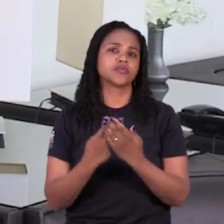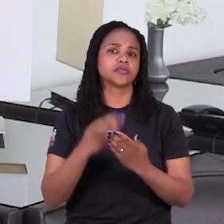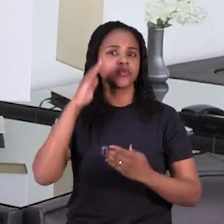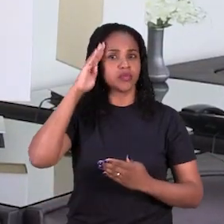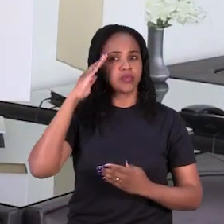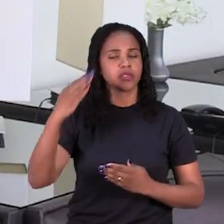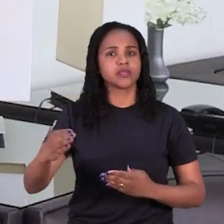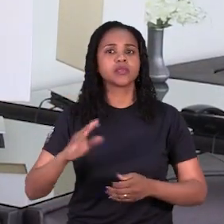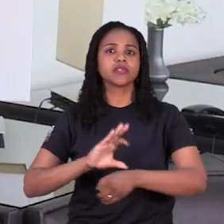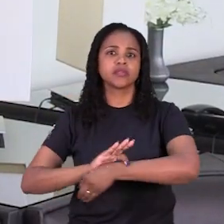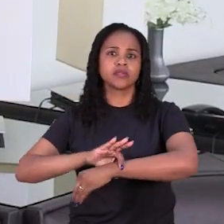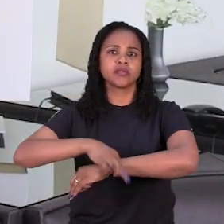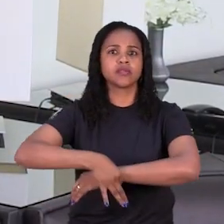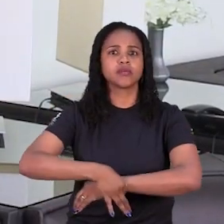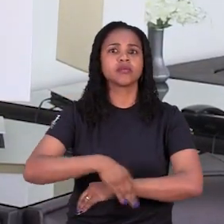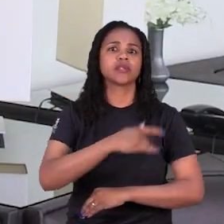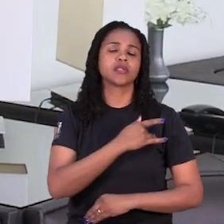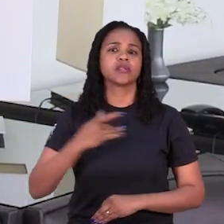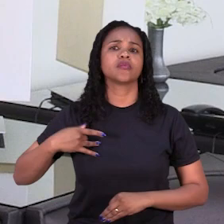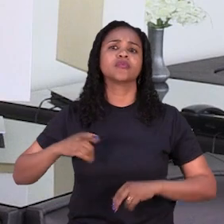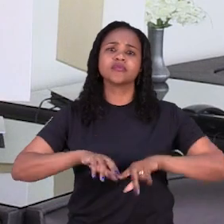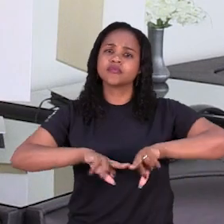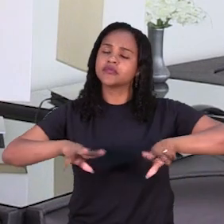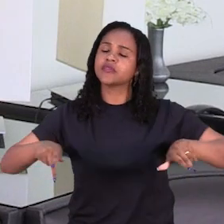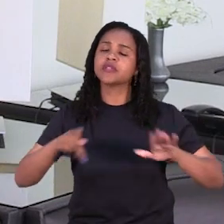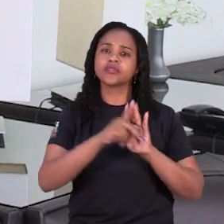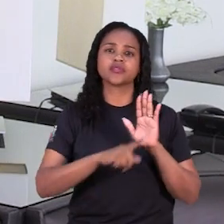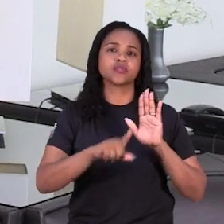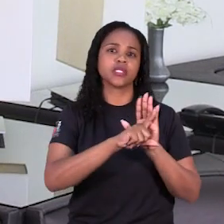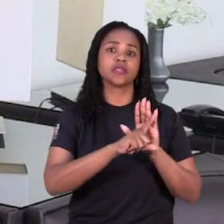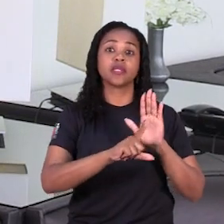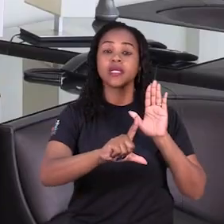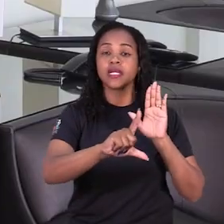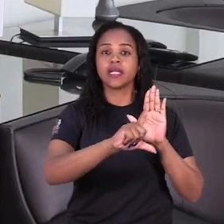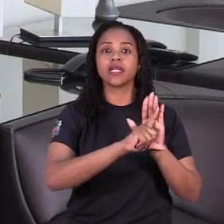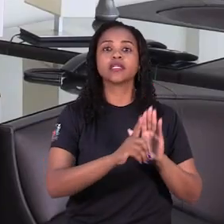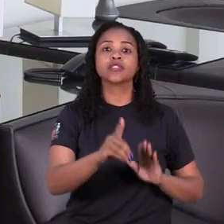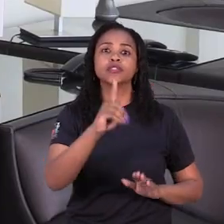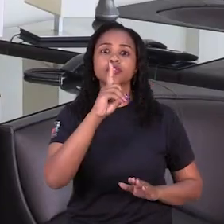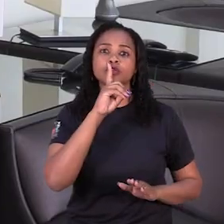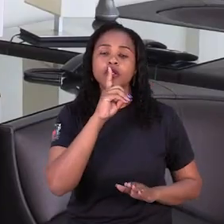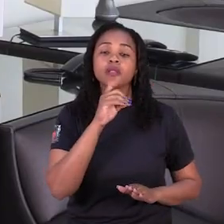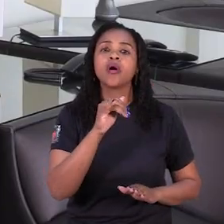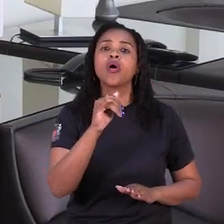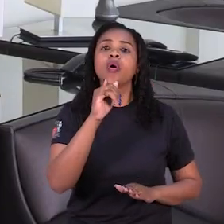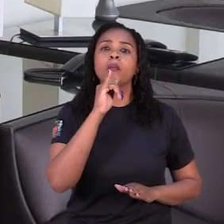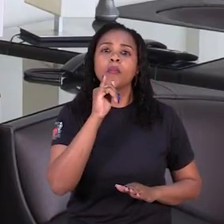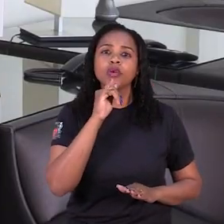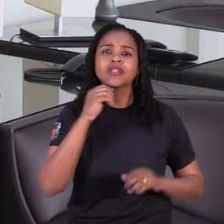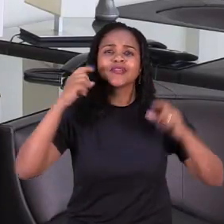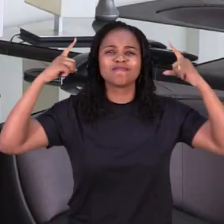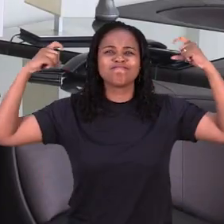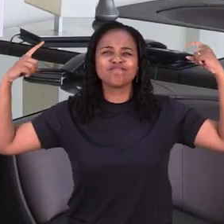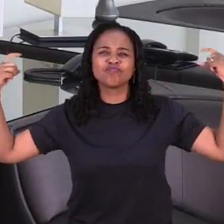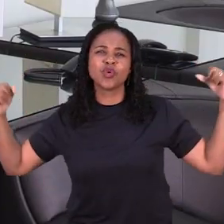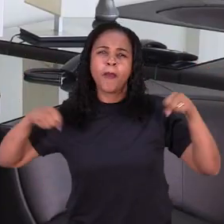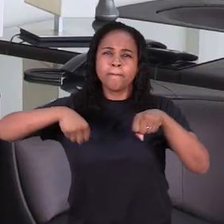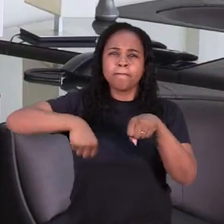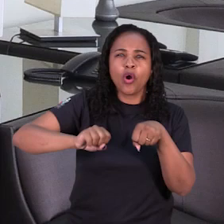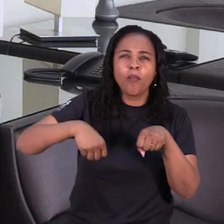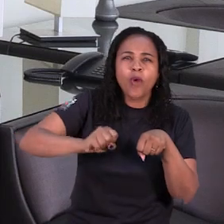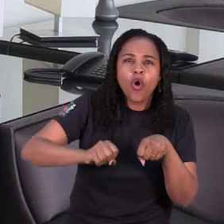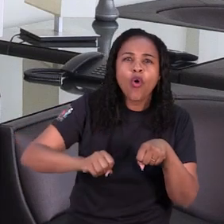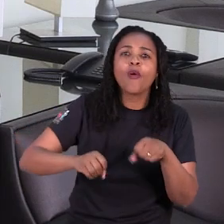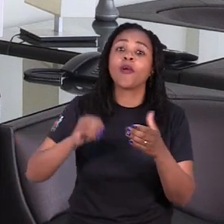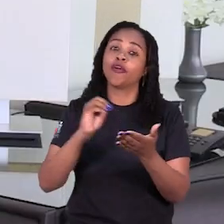da segurança, da saúde. Nós temos vários planos. A gente tem algumas leis sobre o silêncio, né? Como a de escapamento, que já vingou, mas